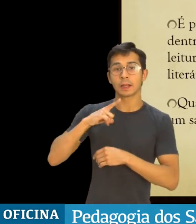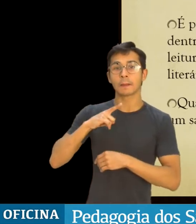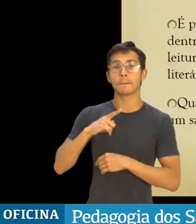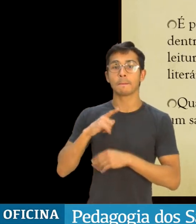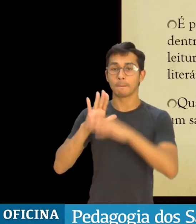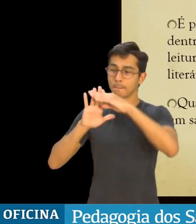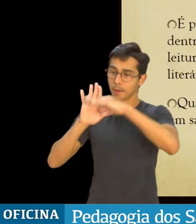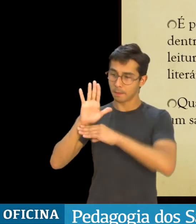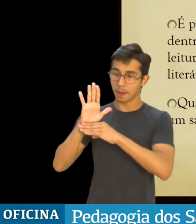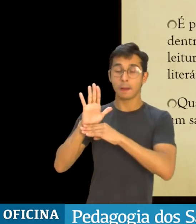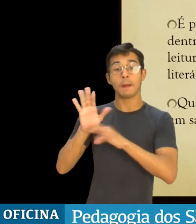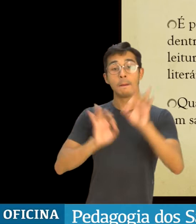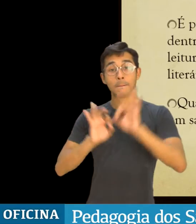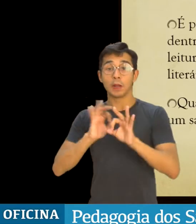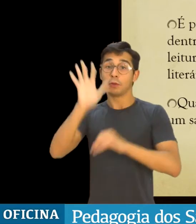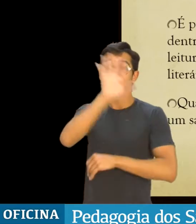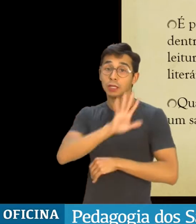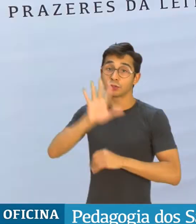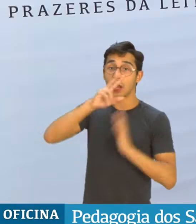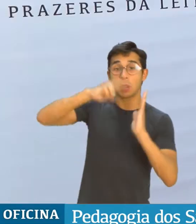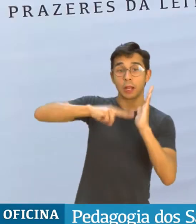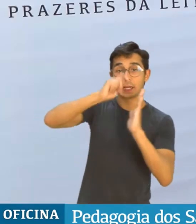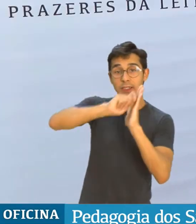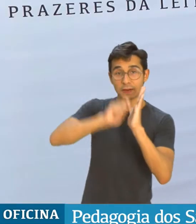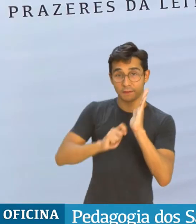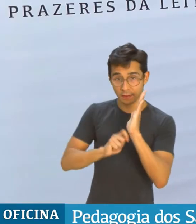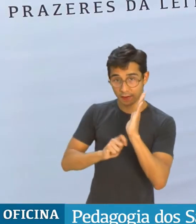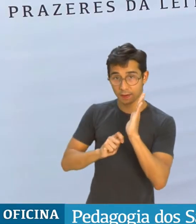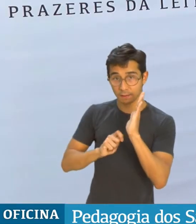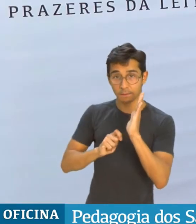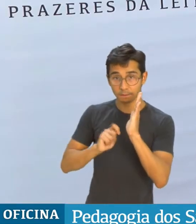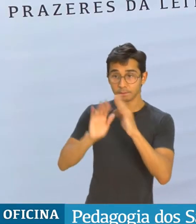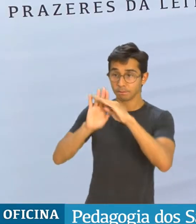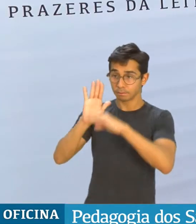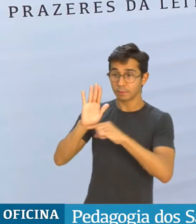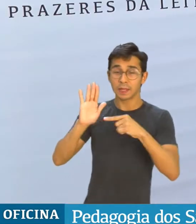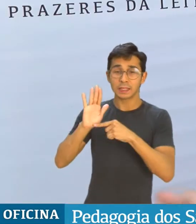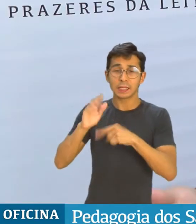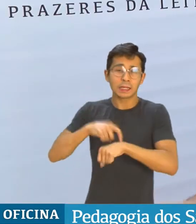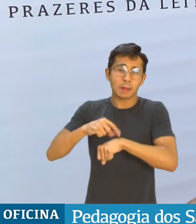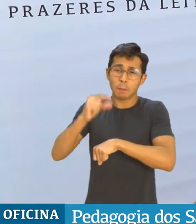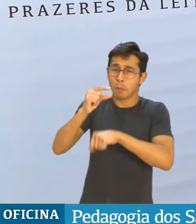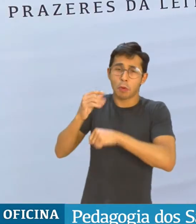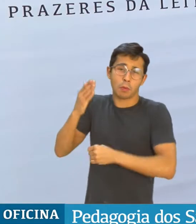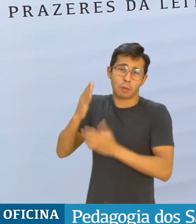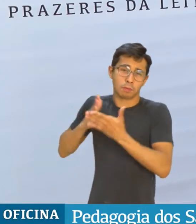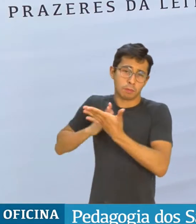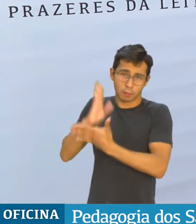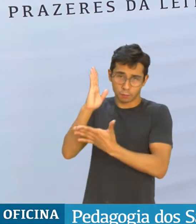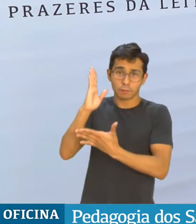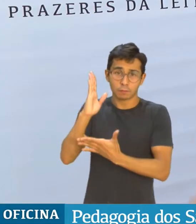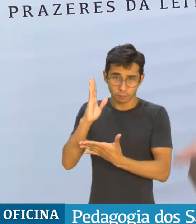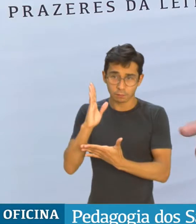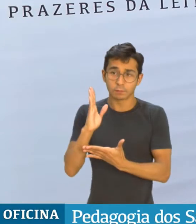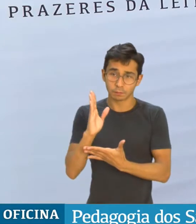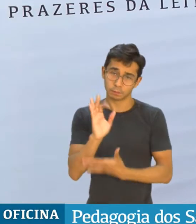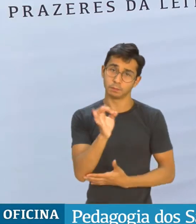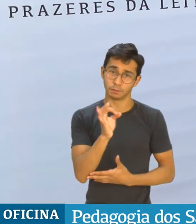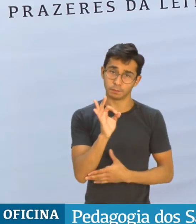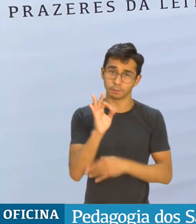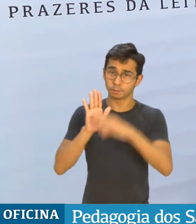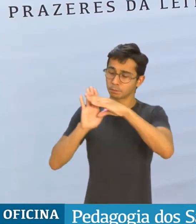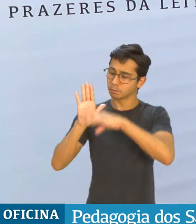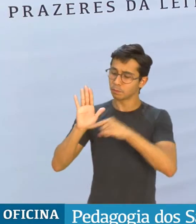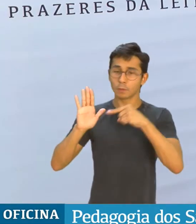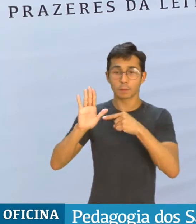Leitura e Escrita, foi aprovado muito recentemente, né, um desdobramento do Plano Nacional do Livre Leitura, que pensa uma